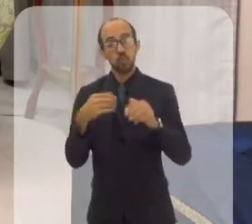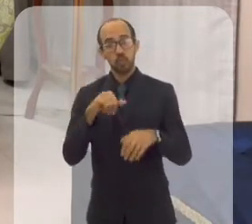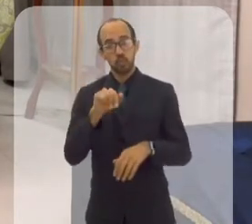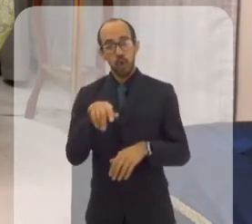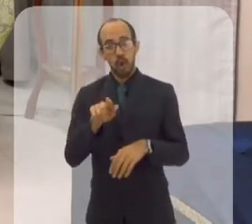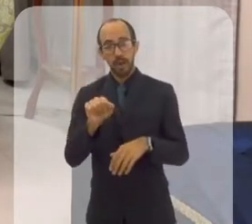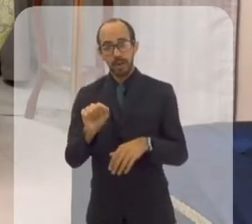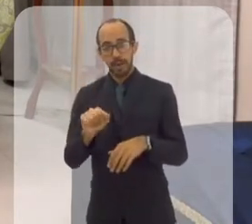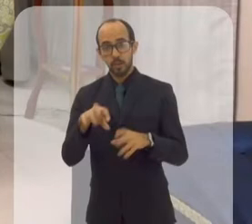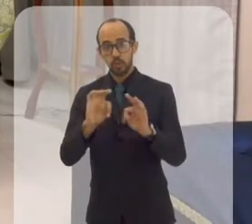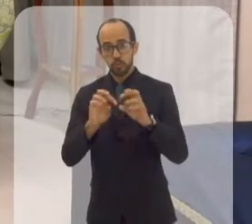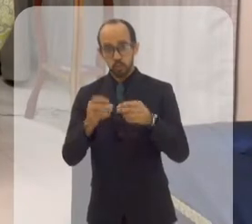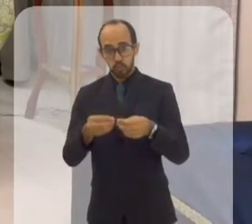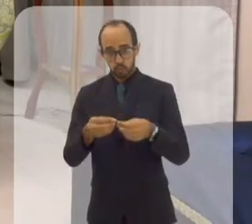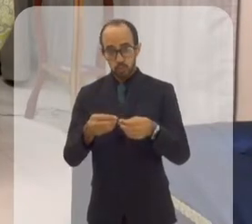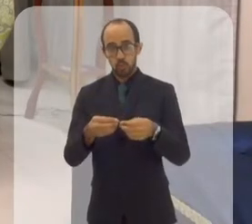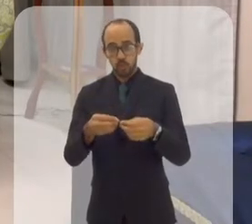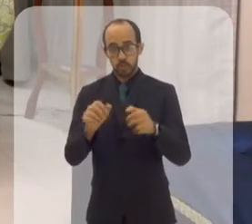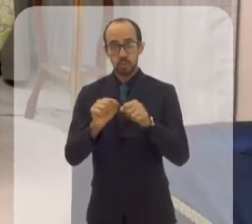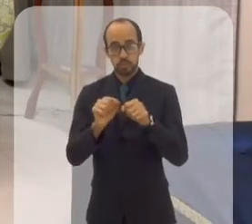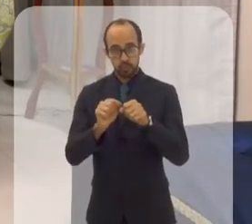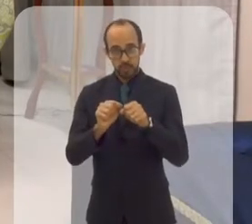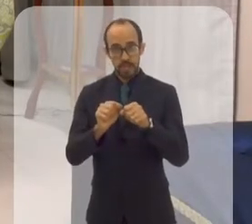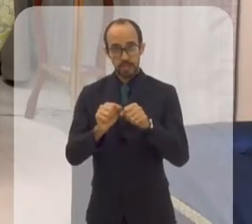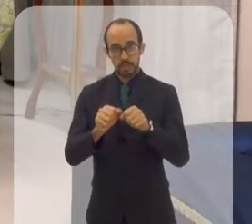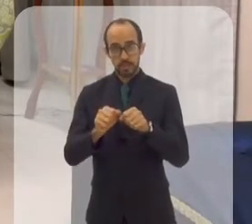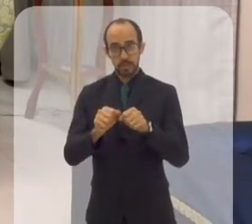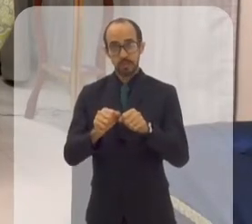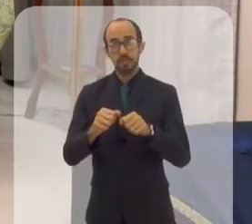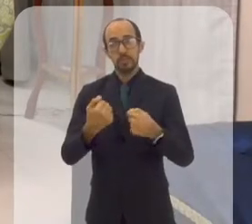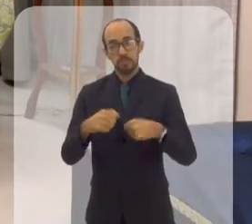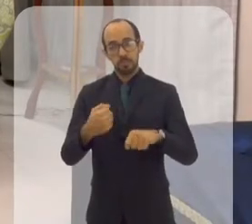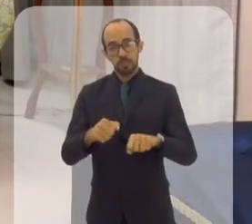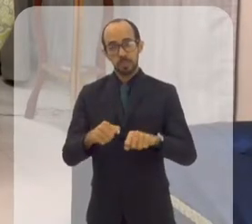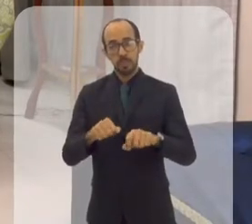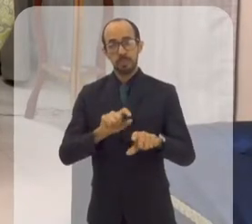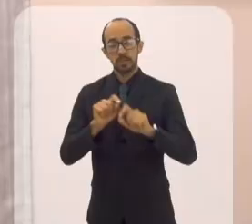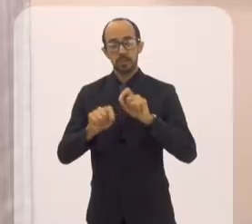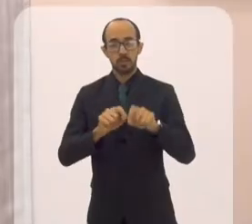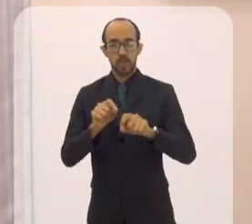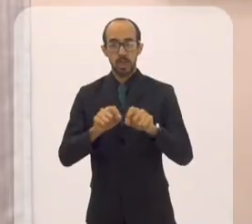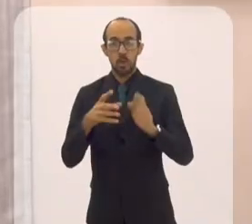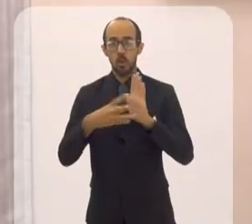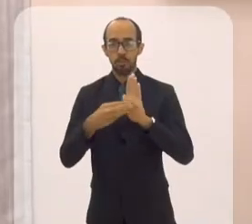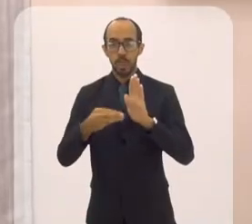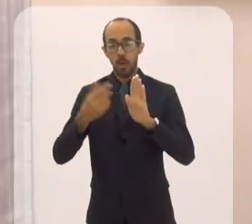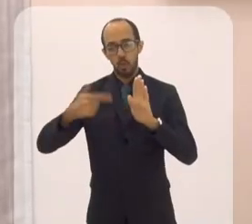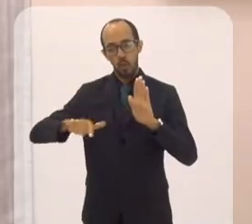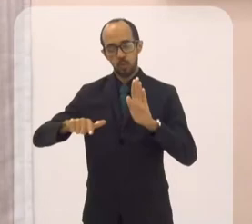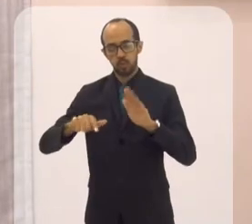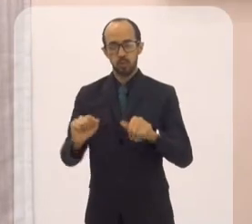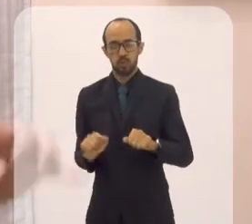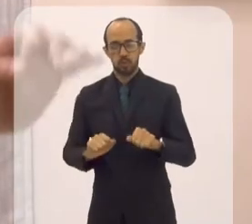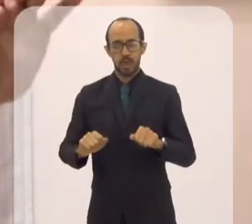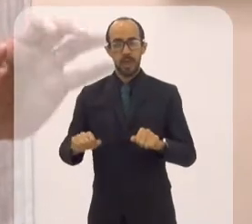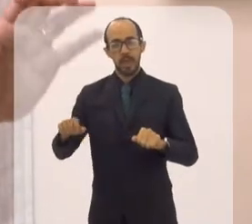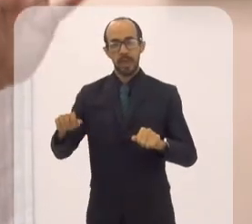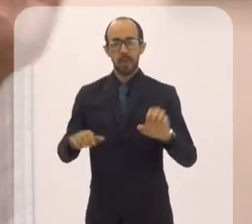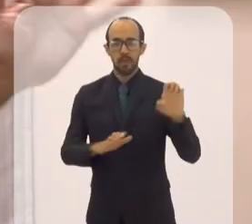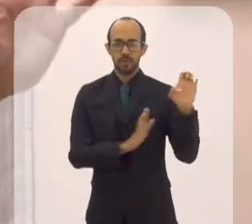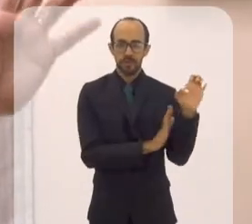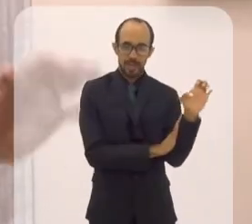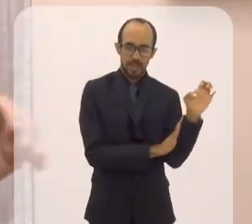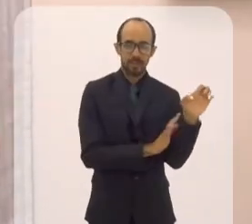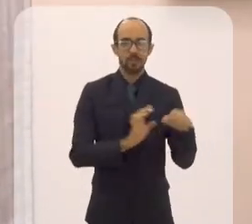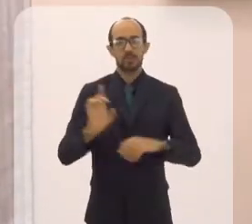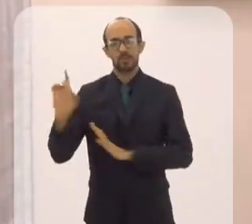nós fazemos para o outro. Certo. Tá? Ou seja, esse asana se chama Trikonasana. Por que é